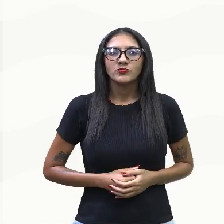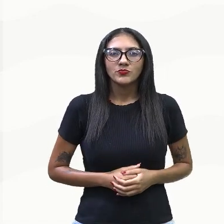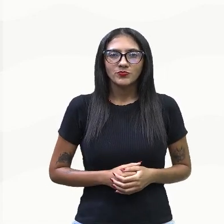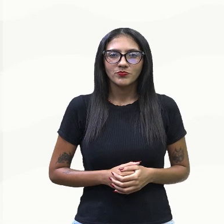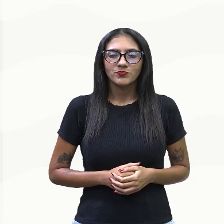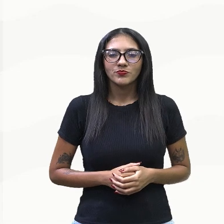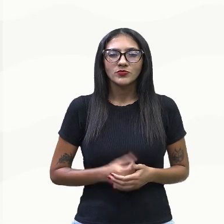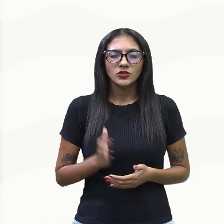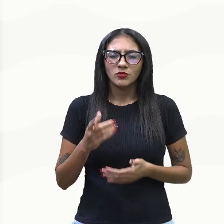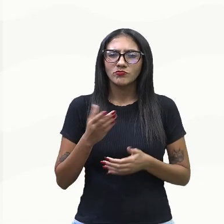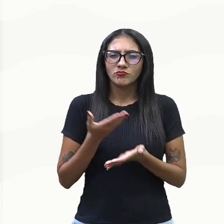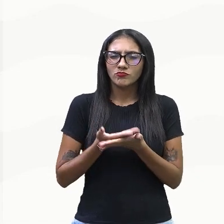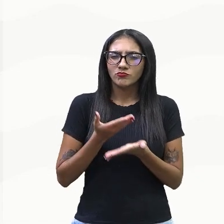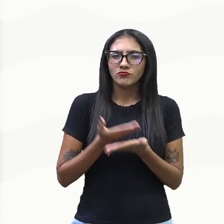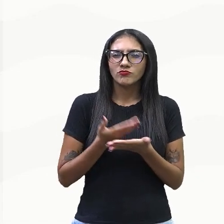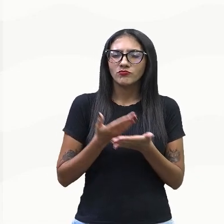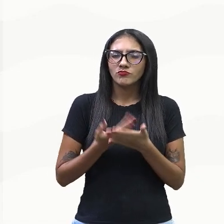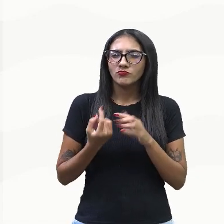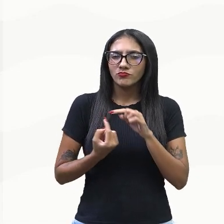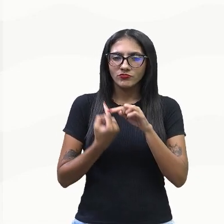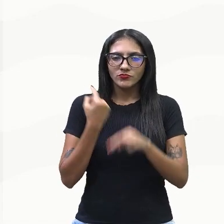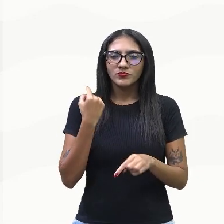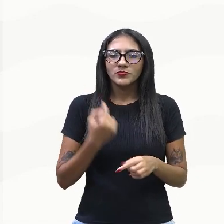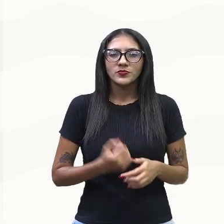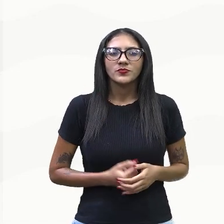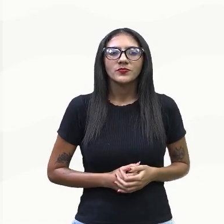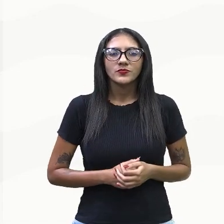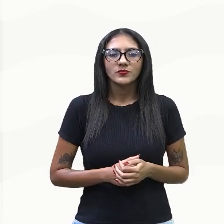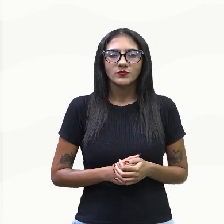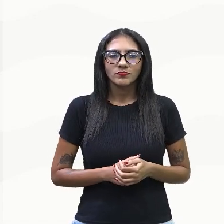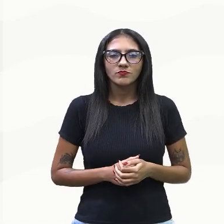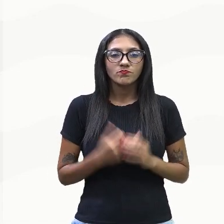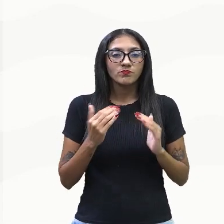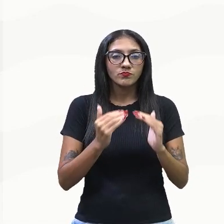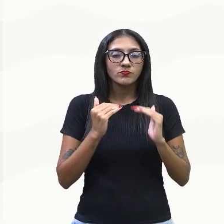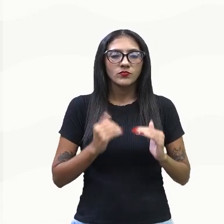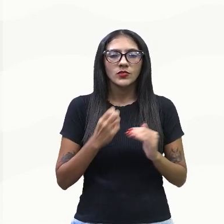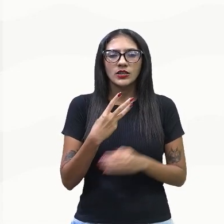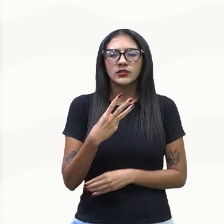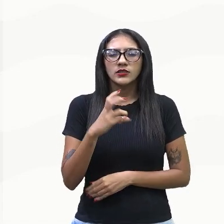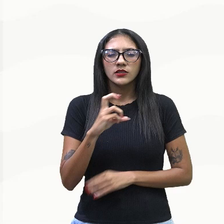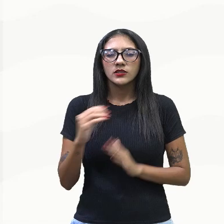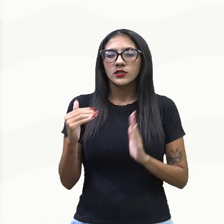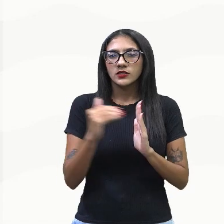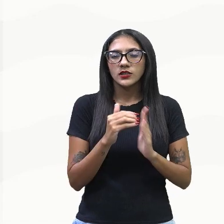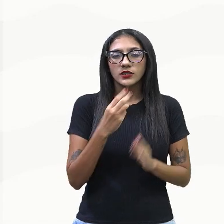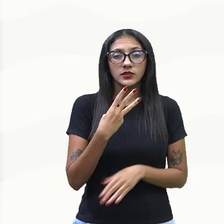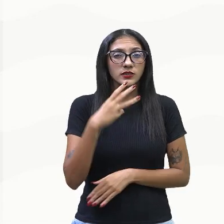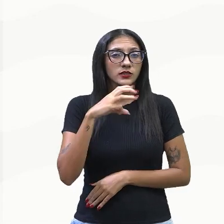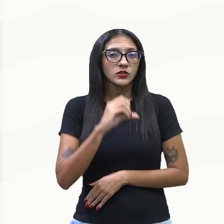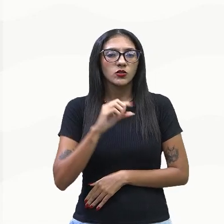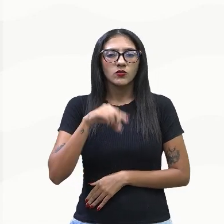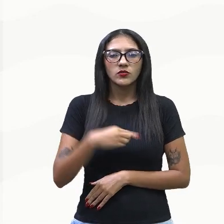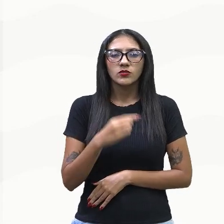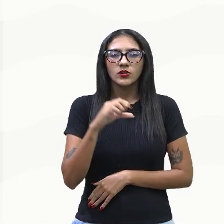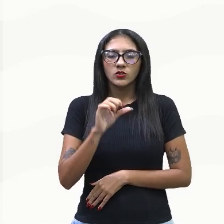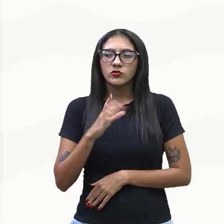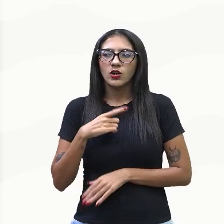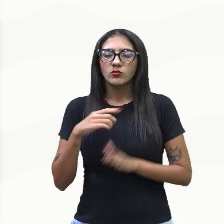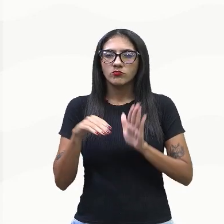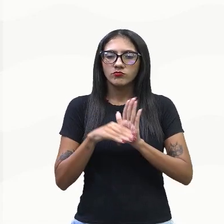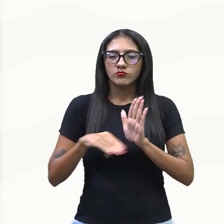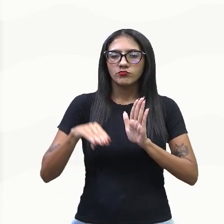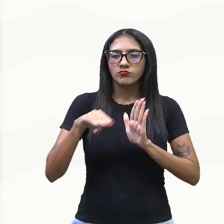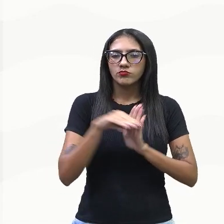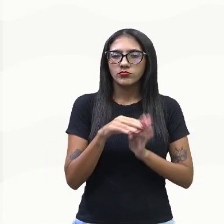bastante sobre isso, não foi? E se o IMC for de 35 a 39,9, obesidade grau